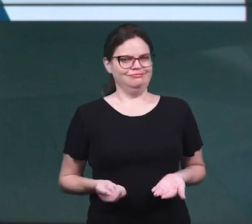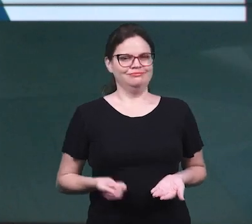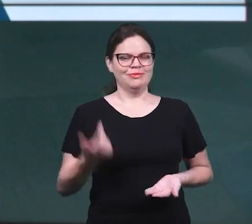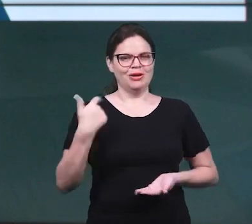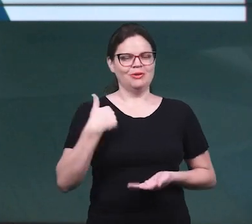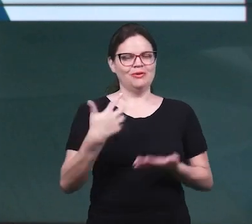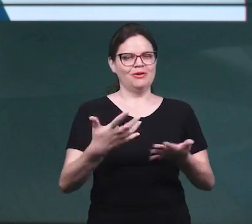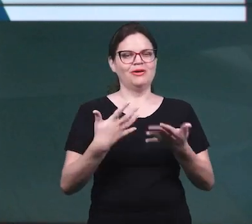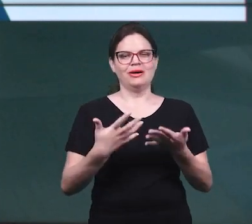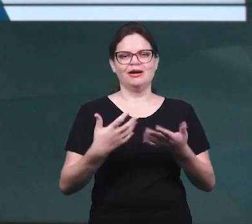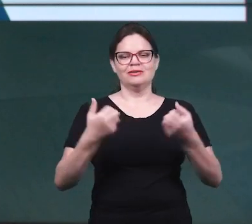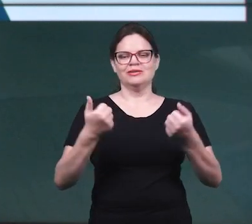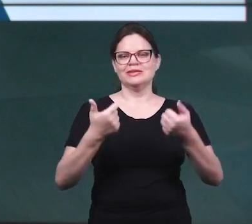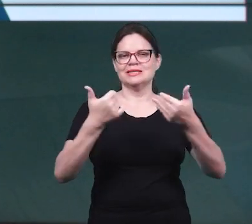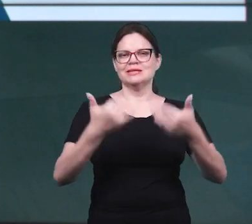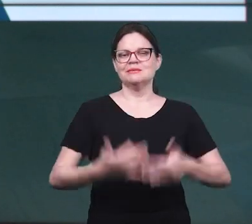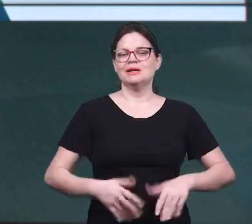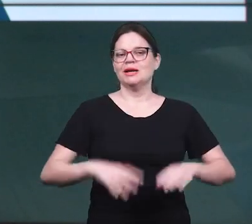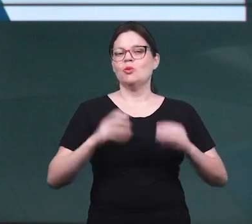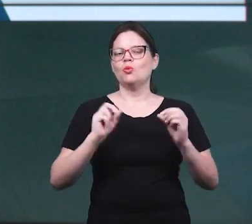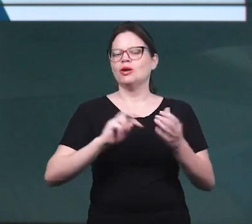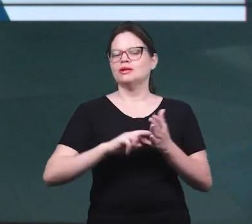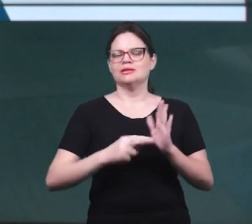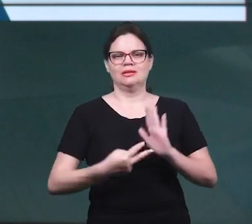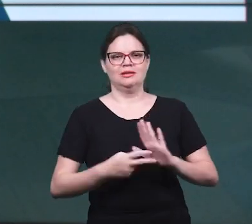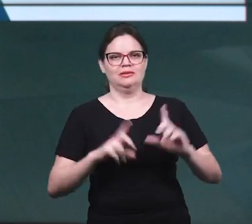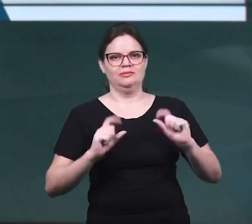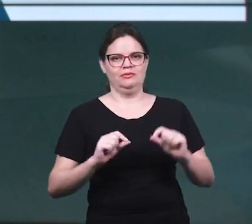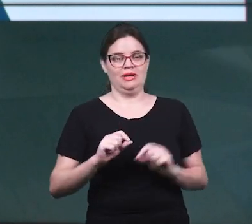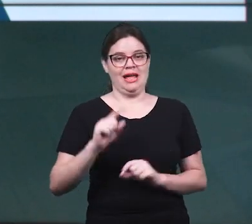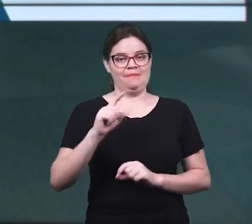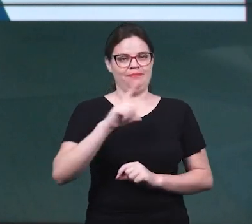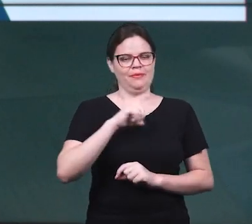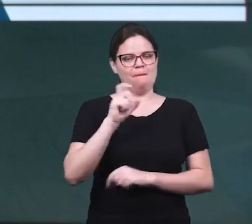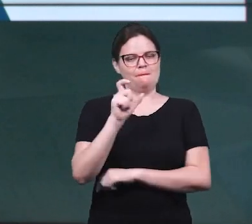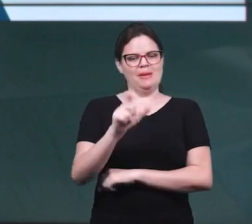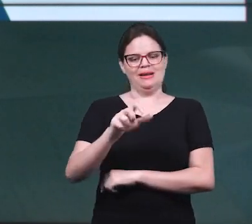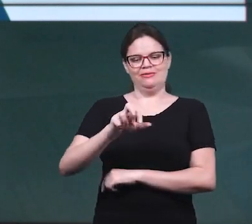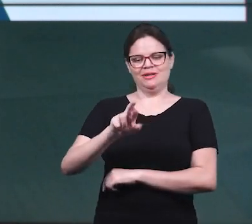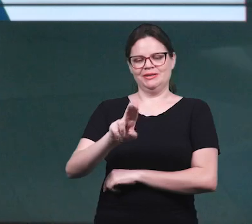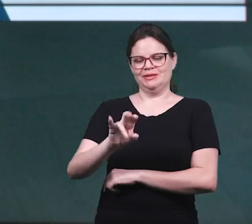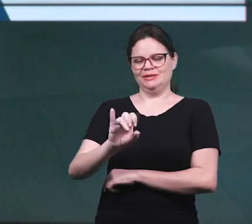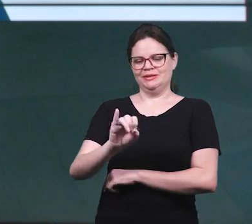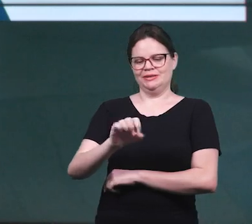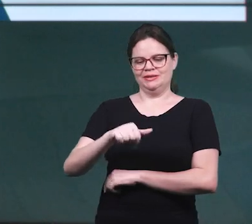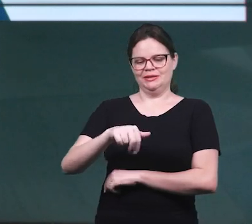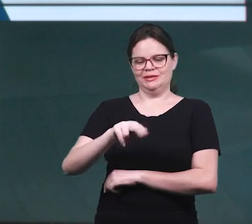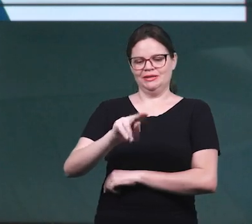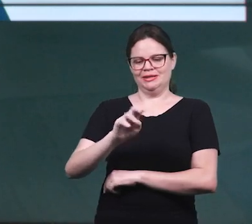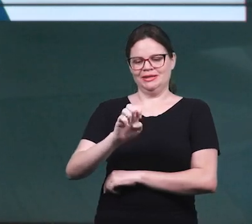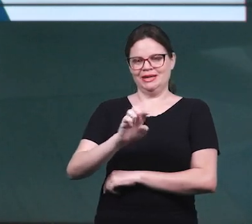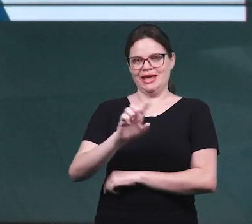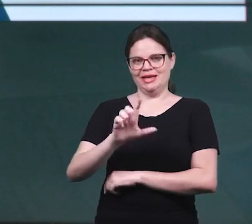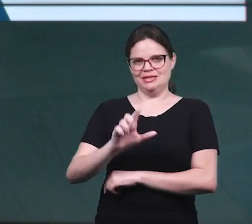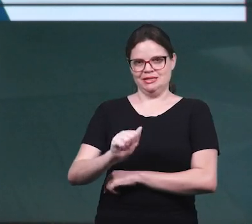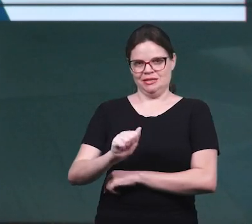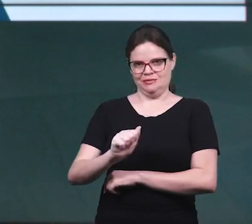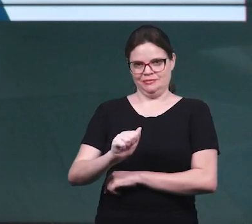que é o acúmulo da riqueza. Se você